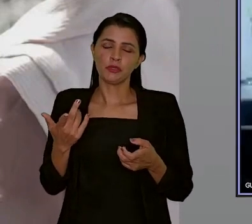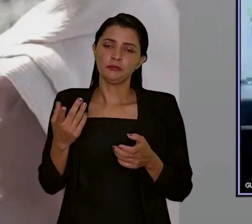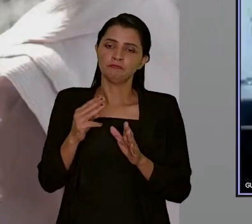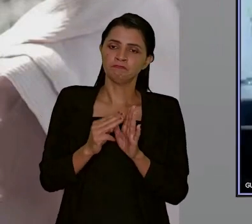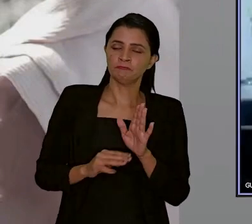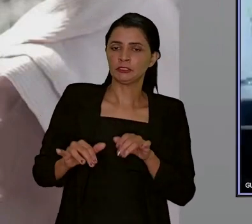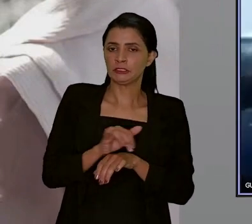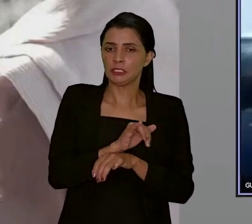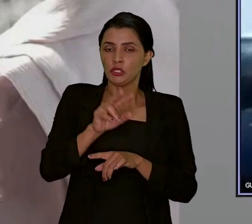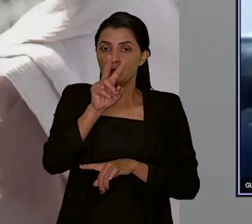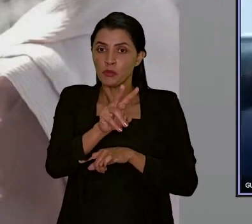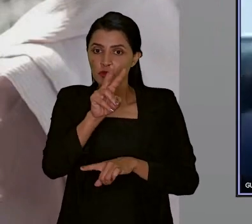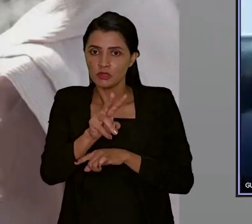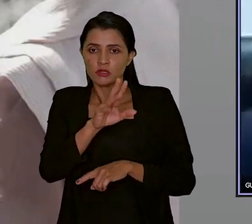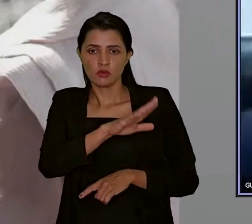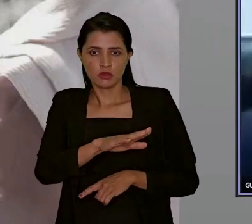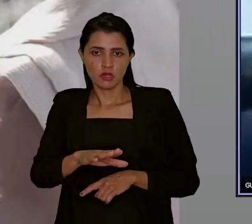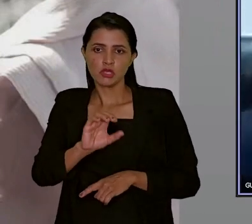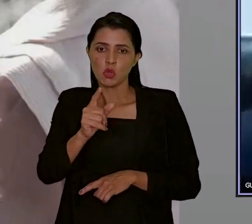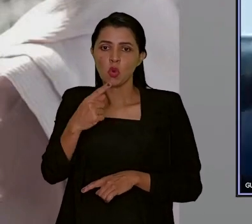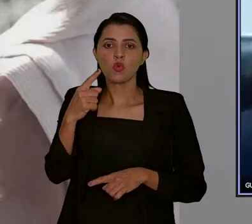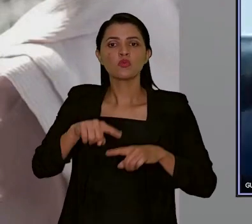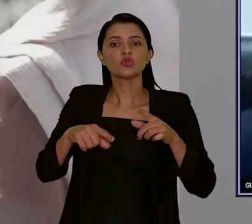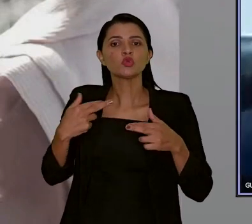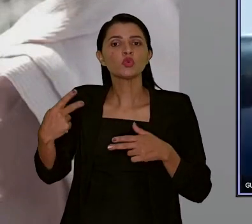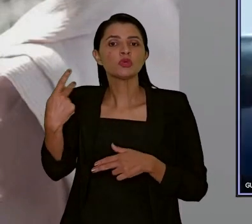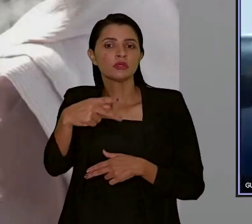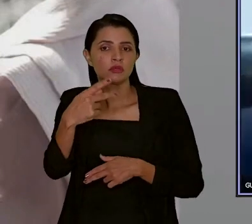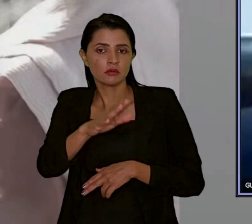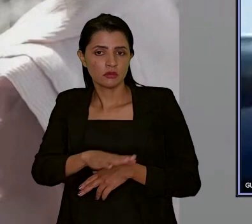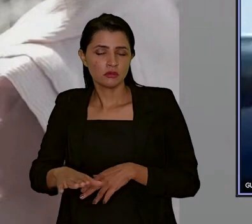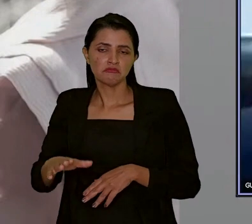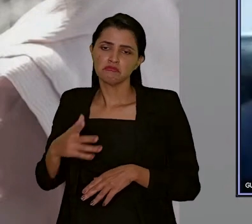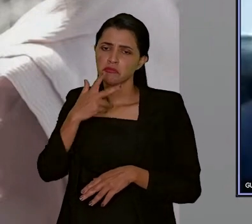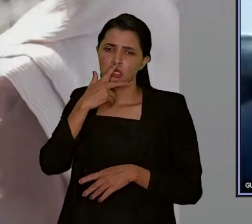seu patrimônio. Então, me parece que não há problema algum. Eu